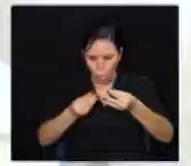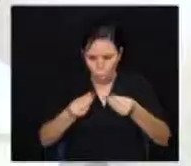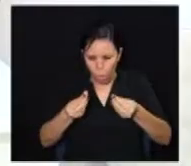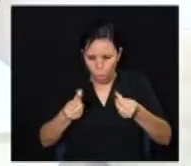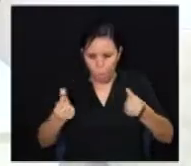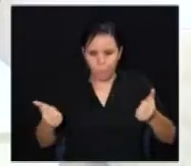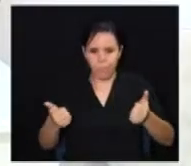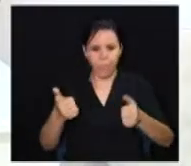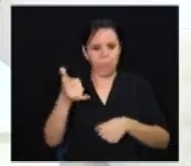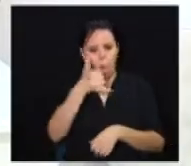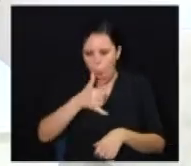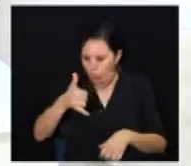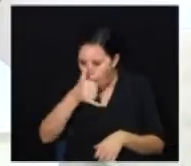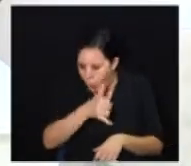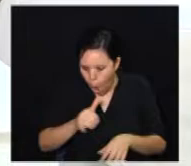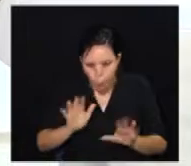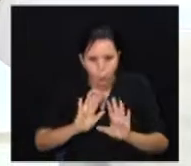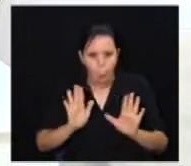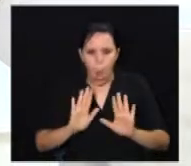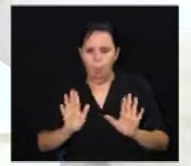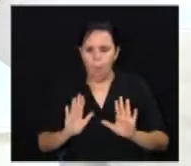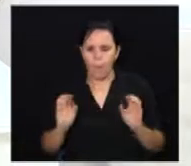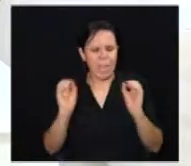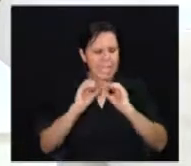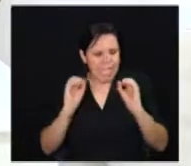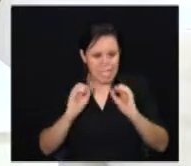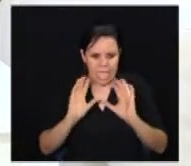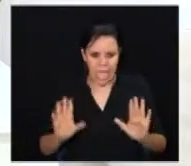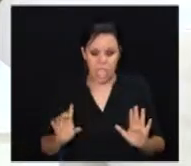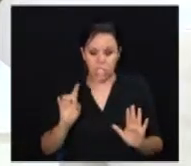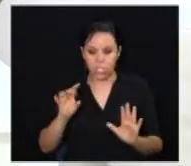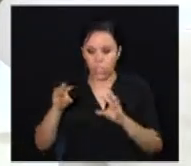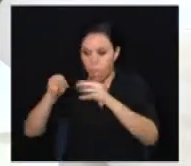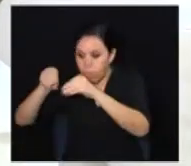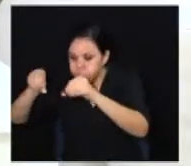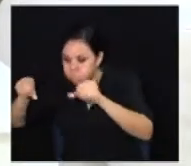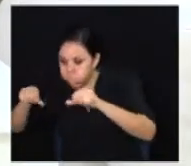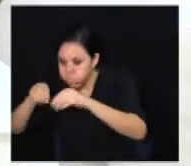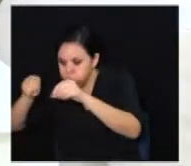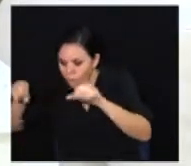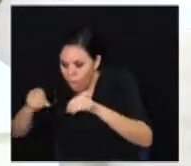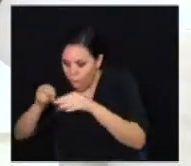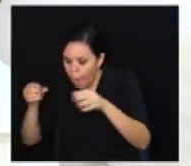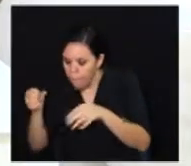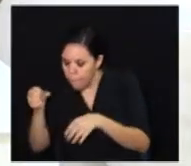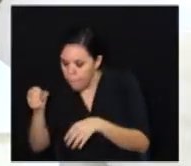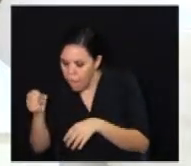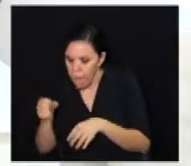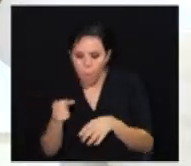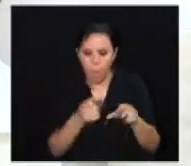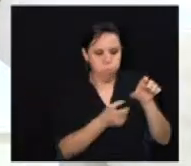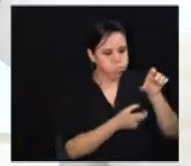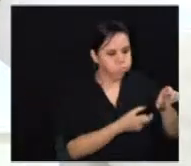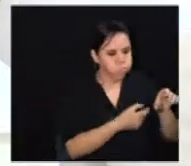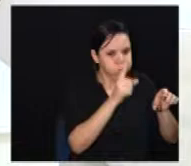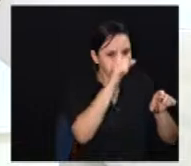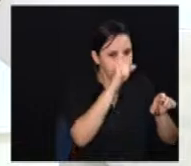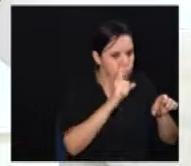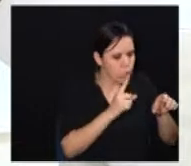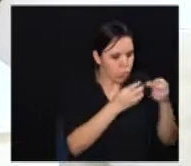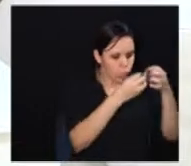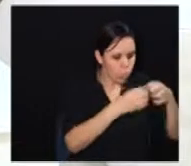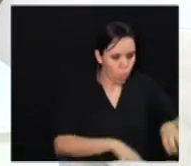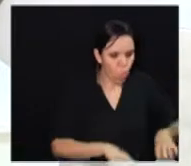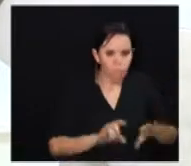gema. Não vai óleo. Não vai óleo, não vai mais nada. Somente, nem sal? Nem sal, somente a gema e a farinha de